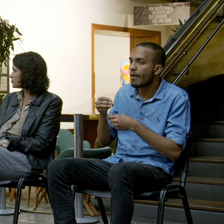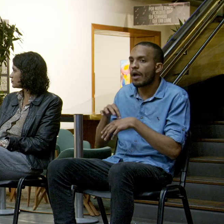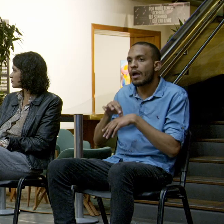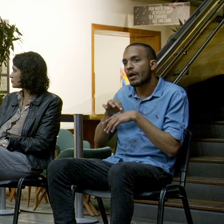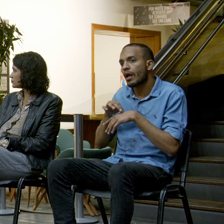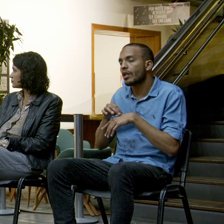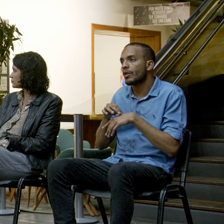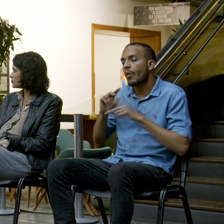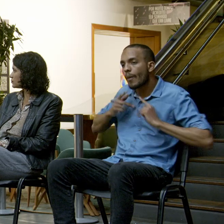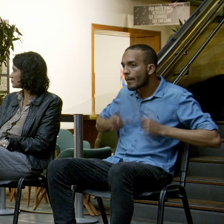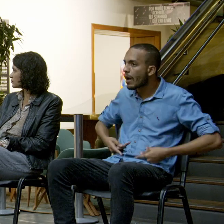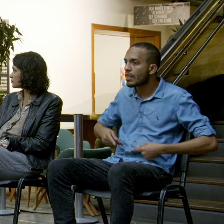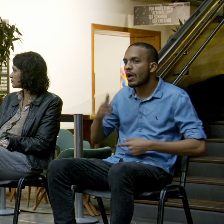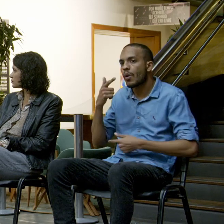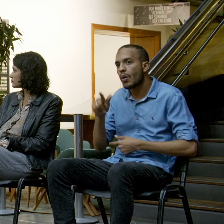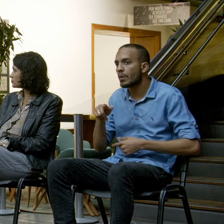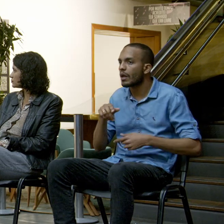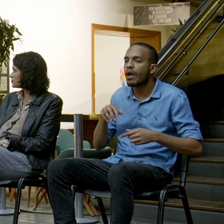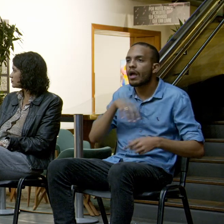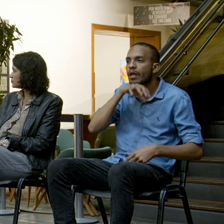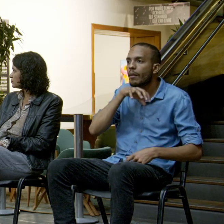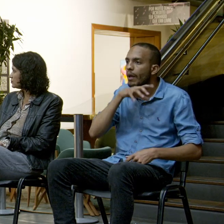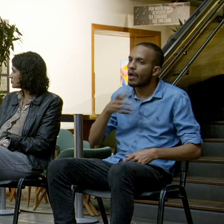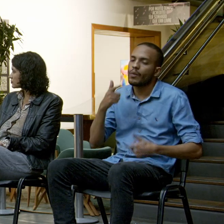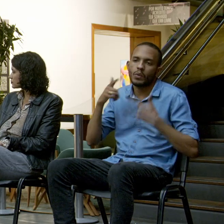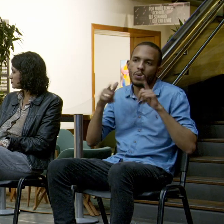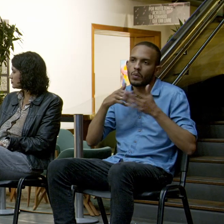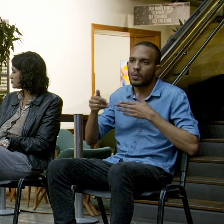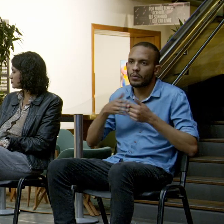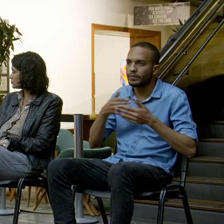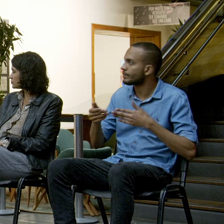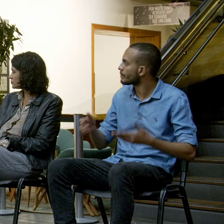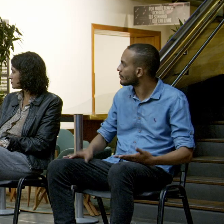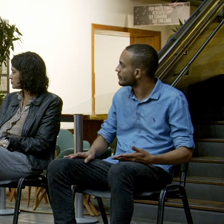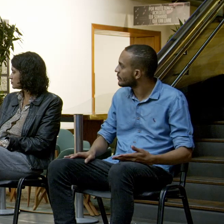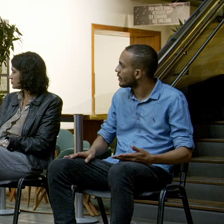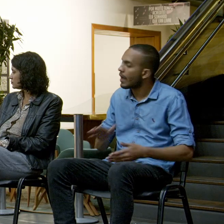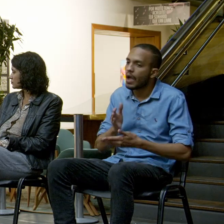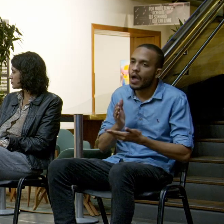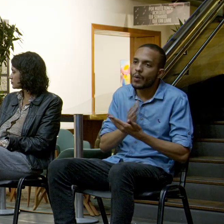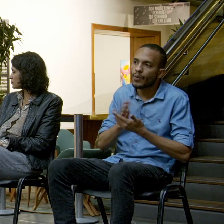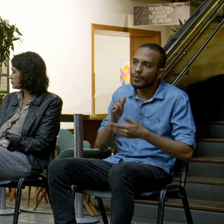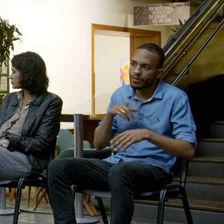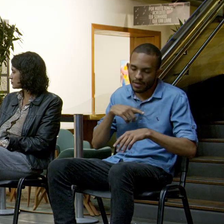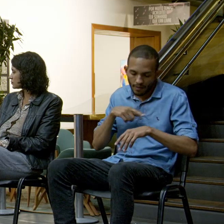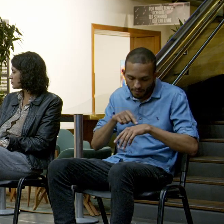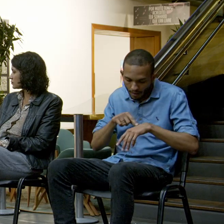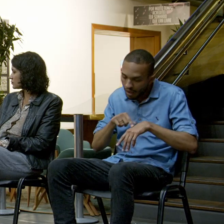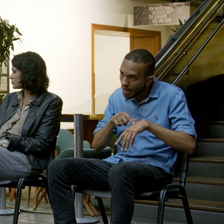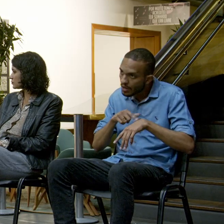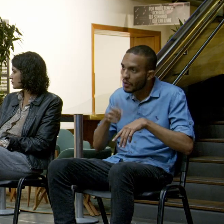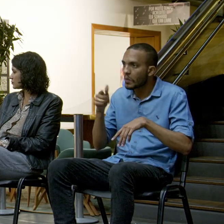não humanas, entre aquelas que estão vestidas e as outras já sem pele e sem vida? Se os funcionários